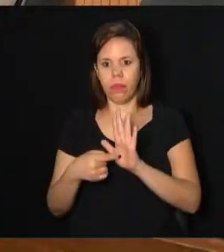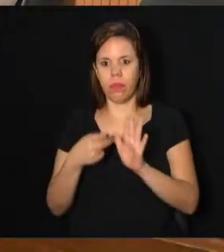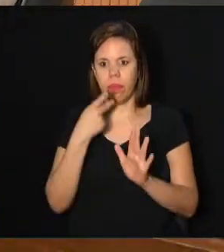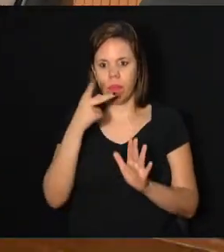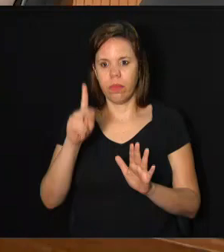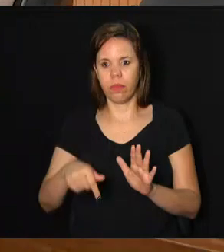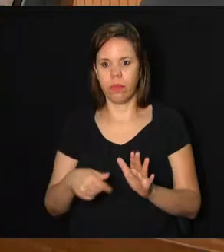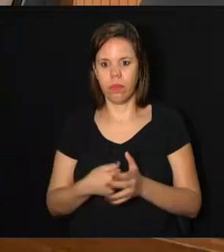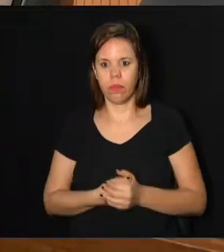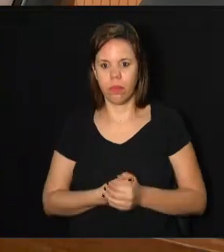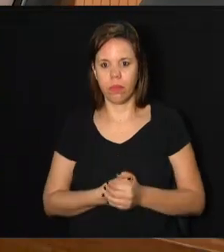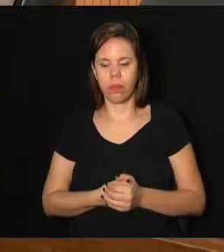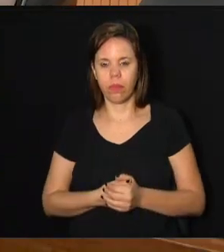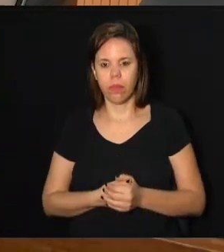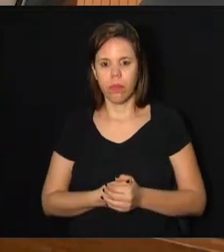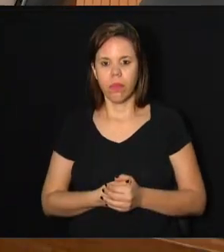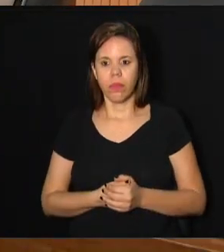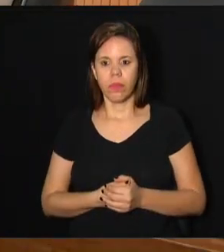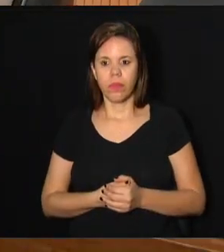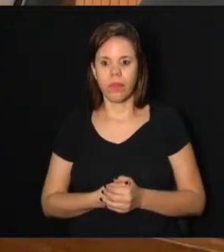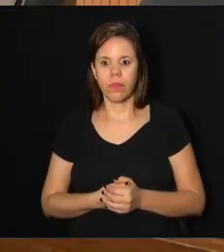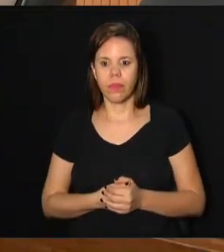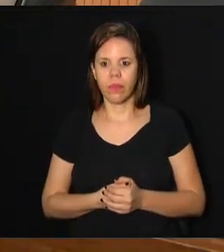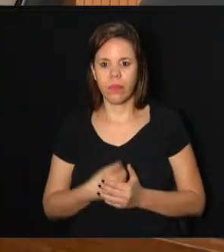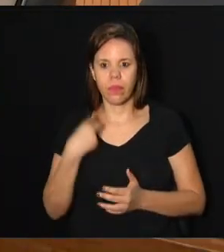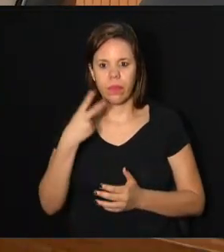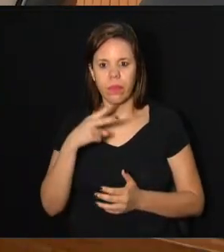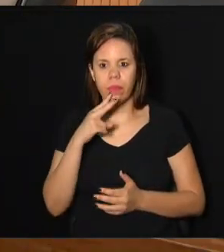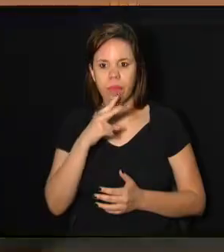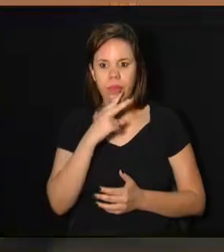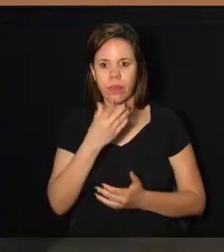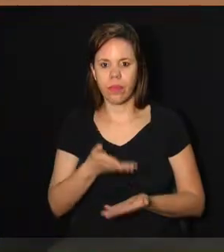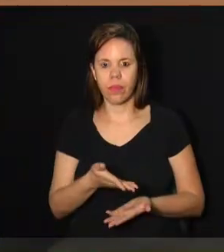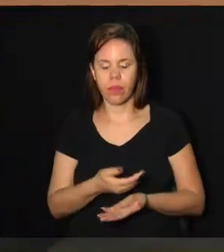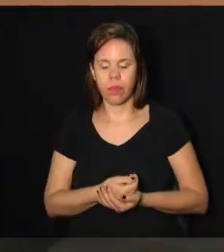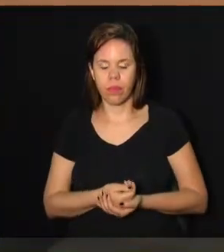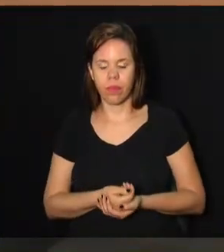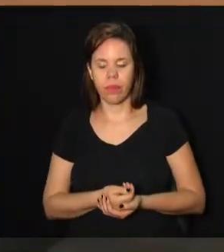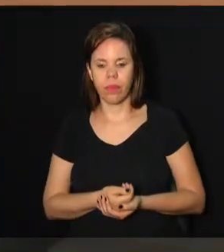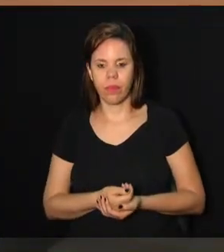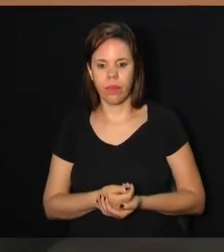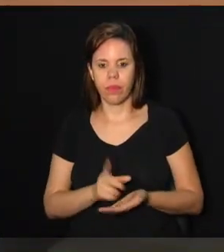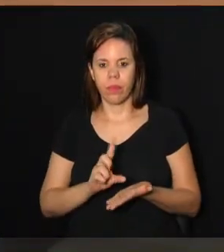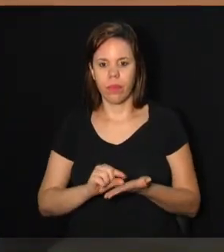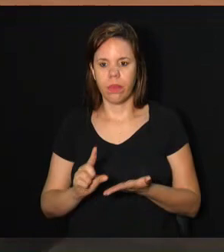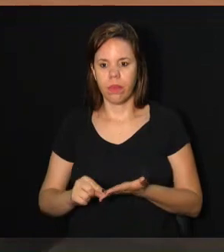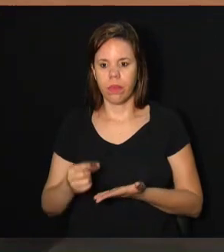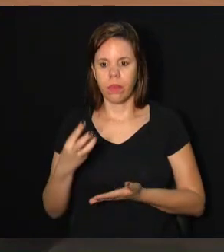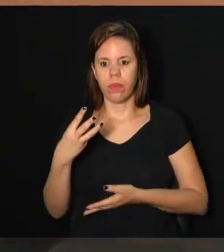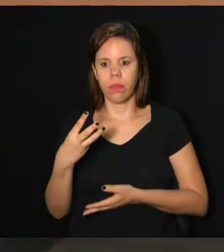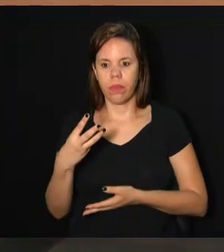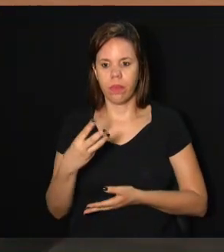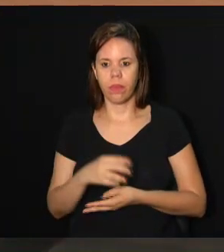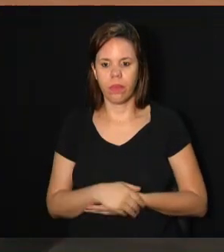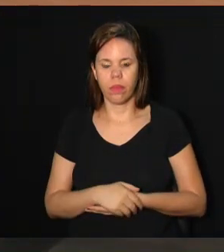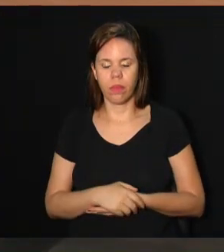dúvida. O vereador Vinícius. Artigo 3º,